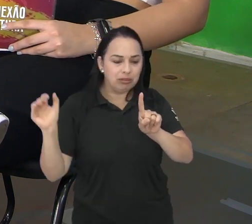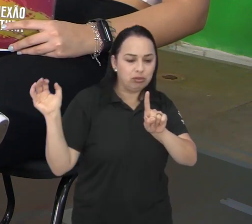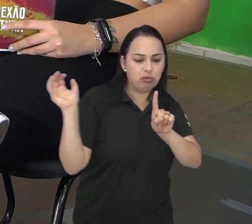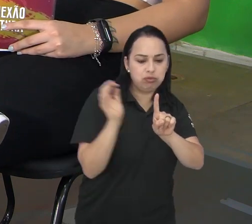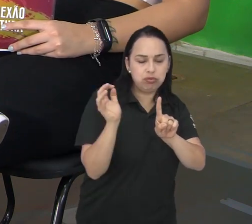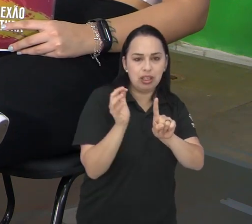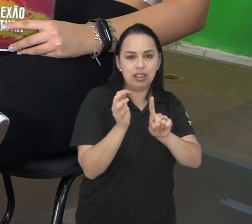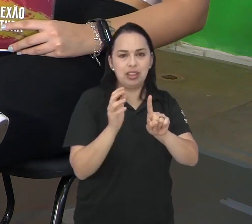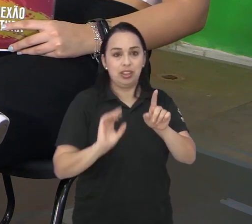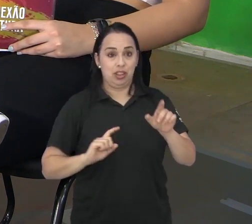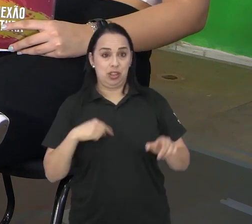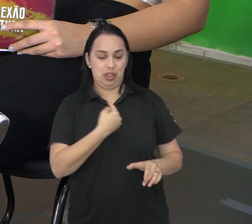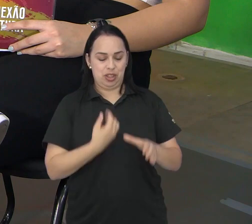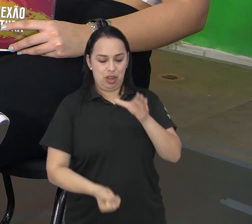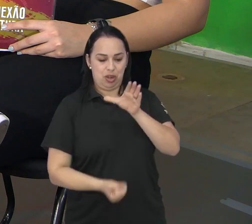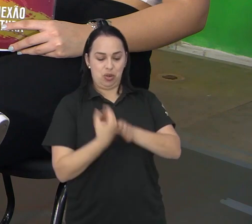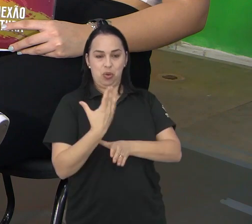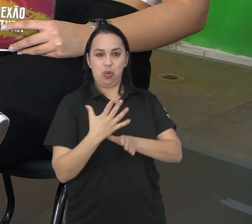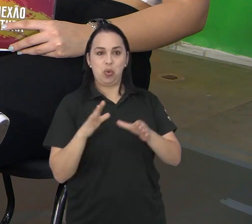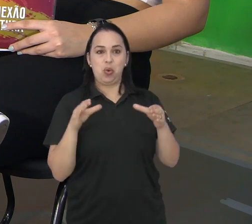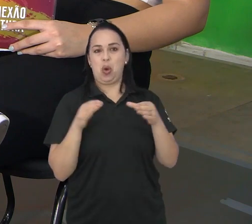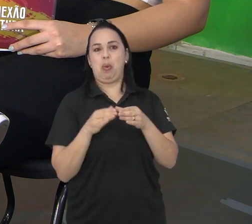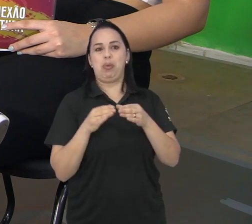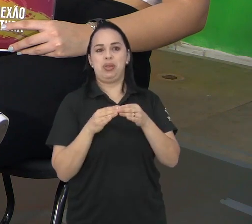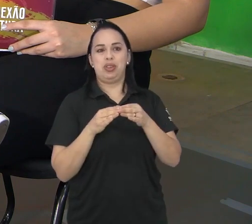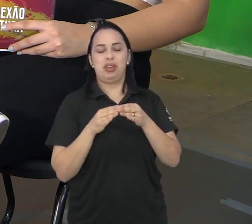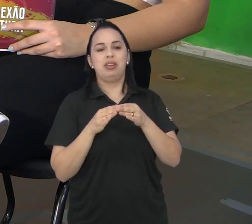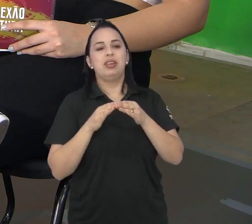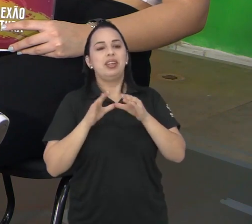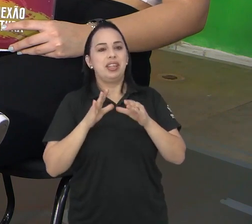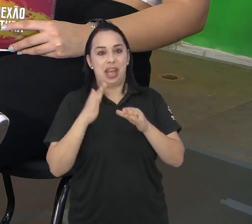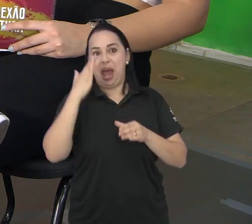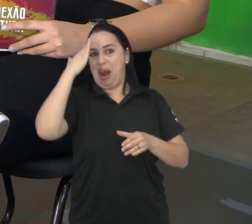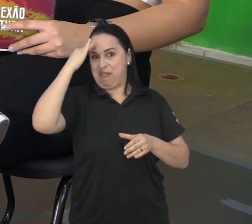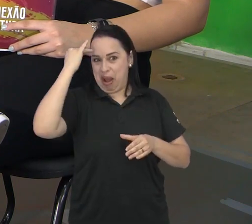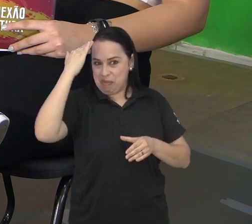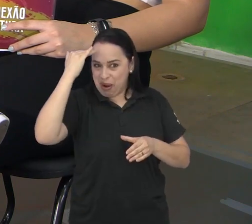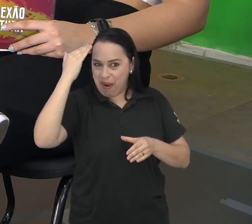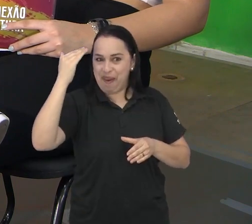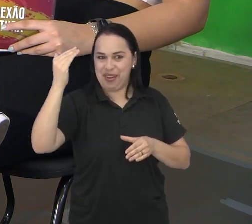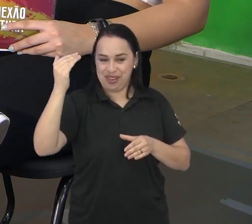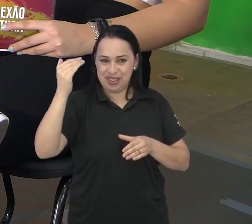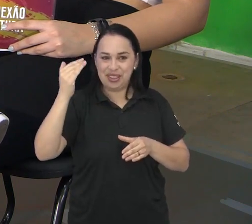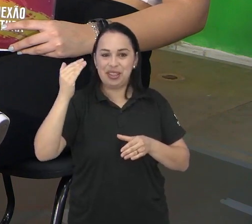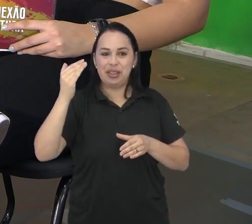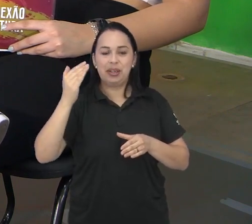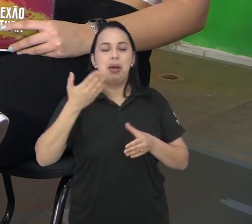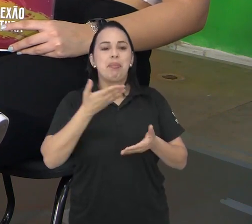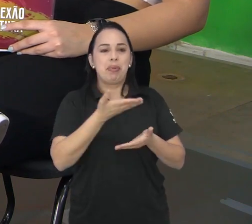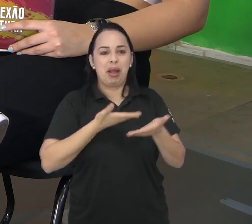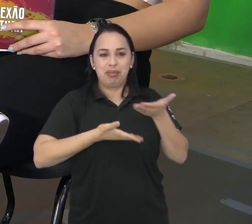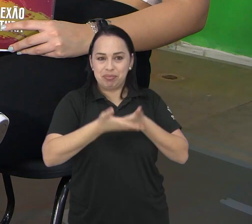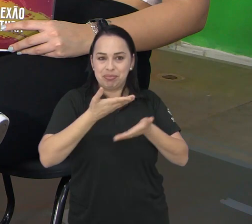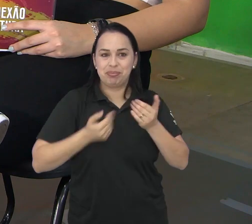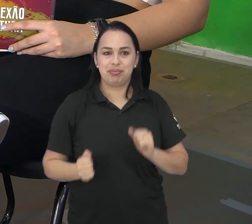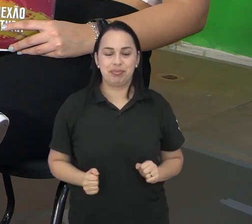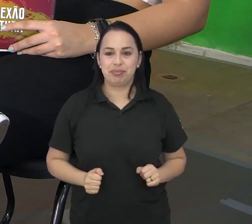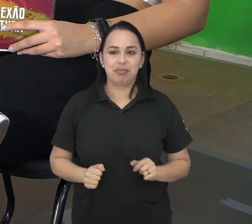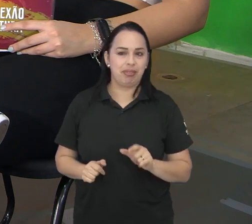isso, nossa, aí a gente criou um grupo musical lá dentro e a gente fazia muito sucesso na escola por conta desse